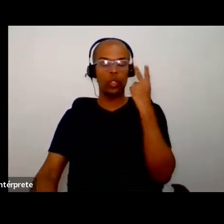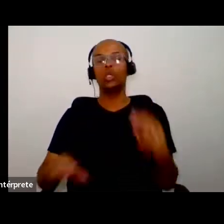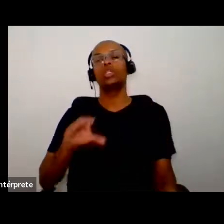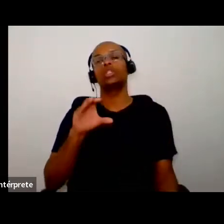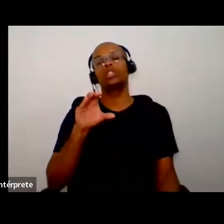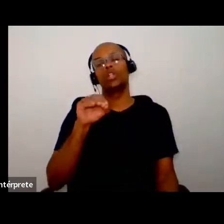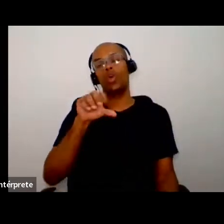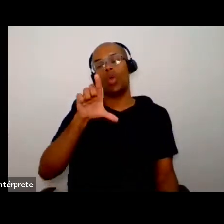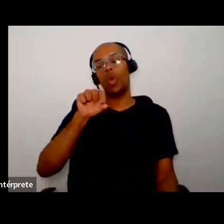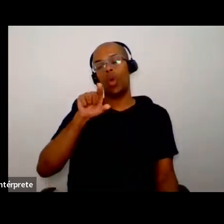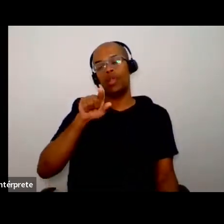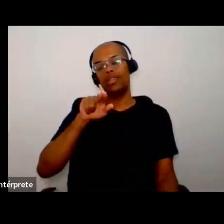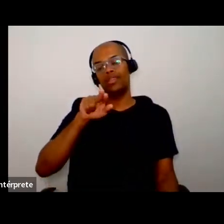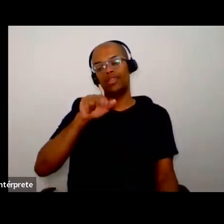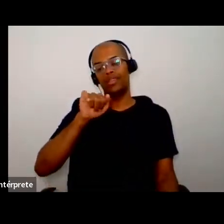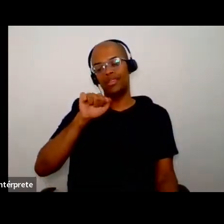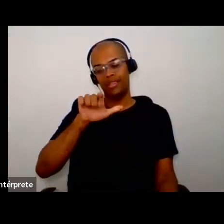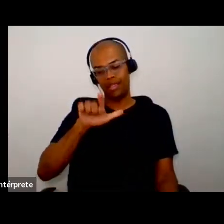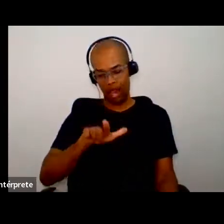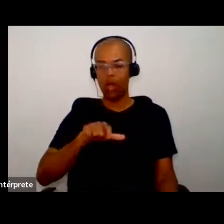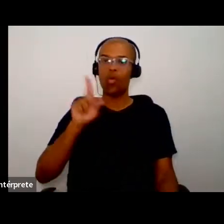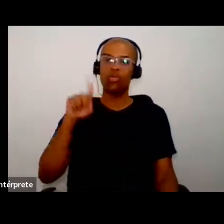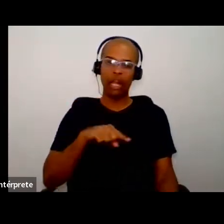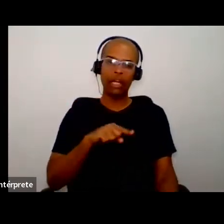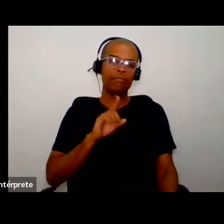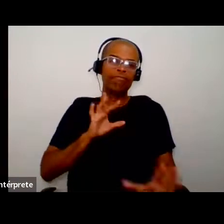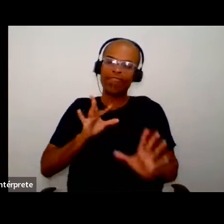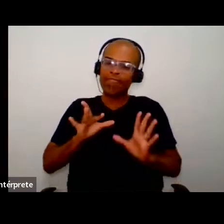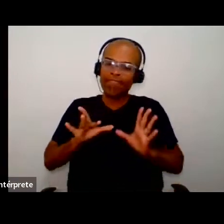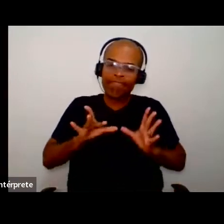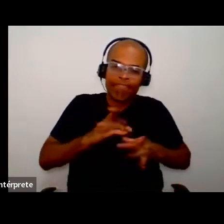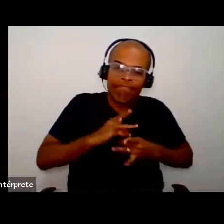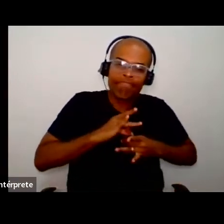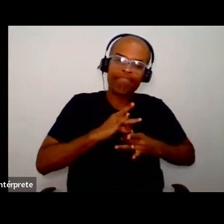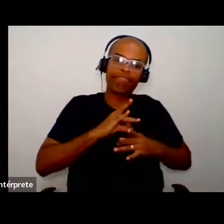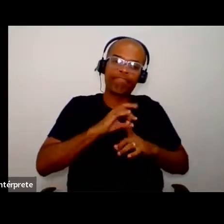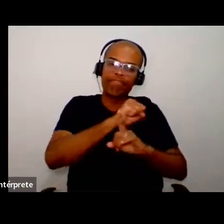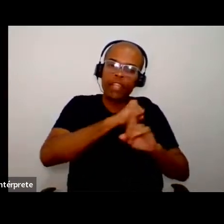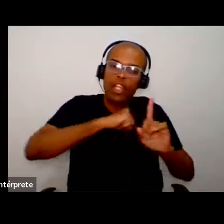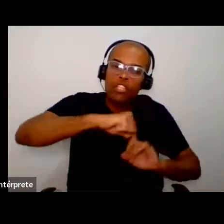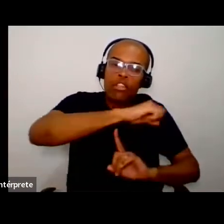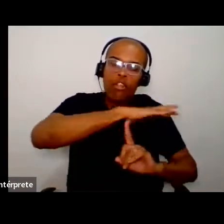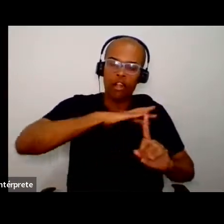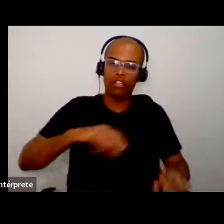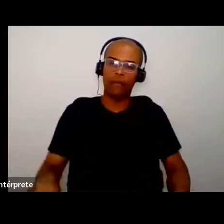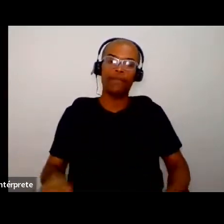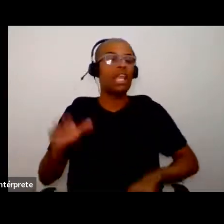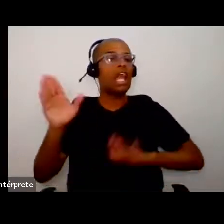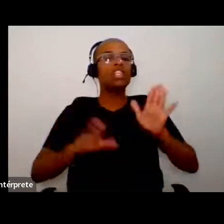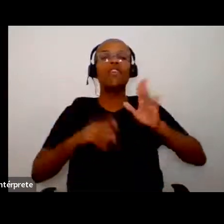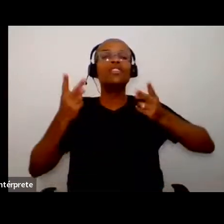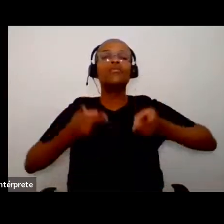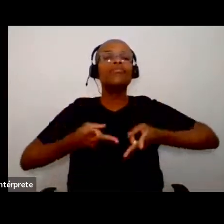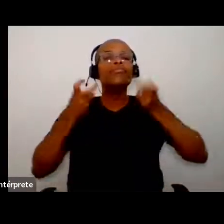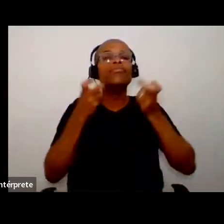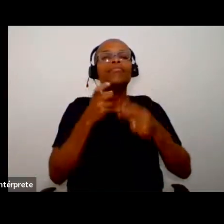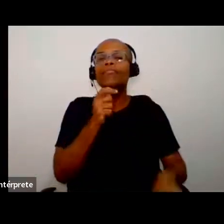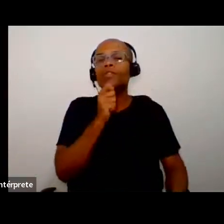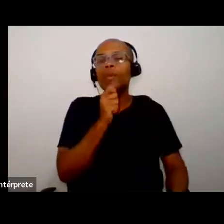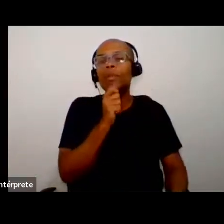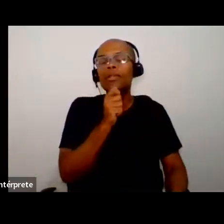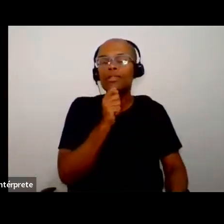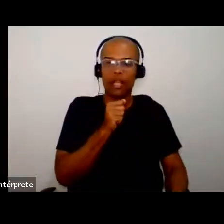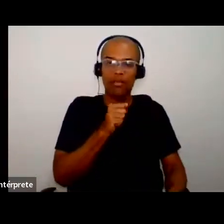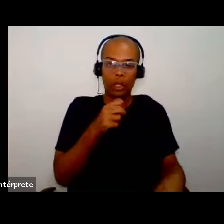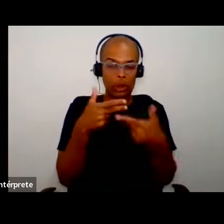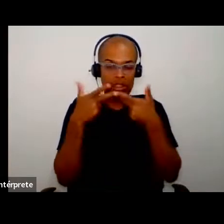estão entranhados na sociedade, e a gente, às vezes, não se dá conta do que fala, do que